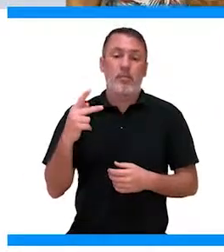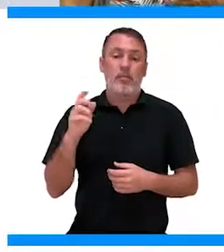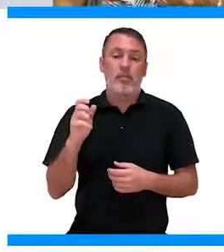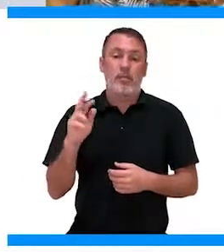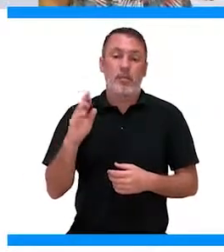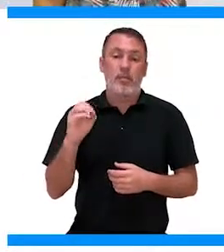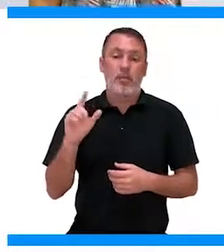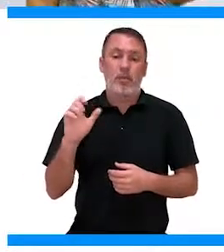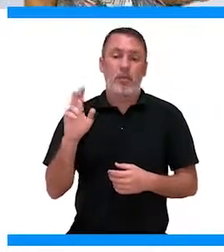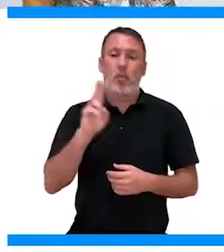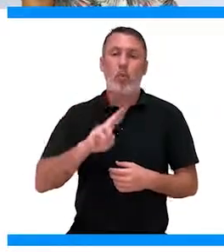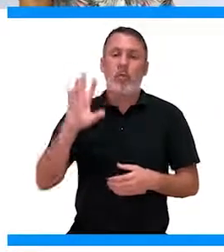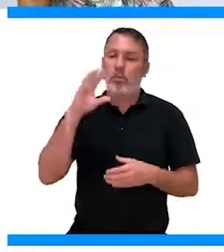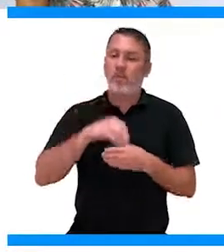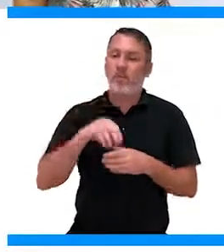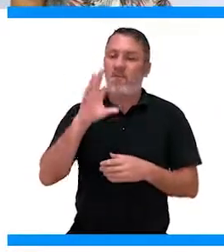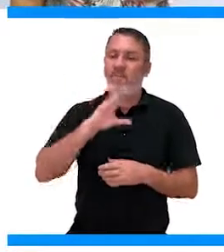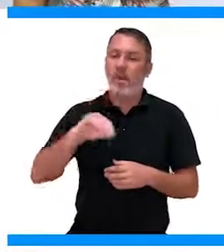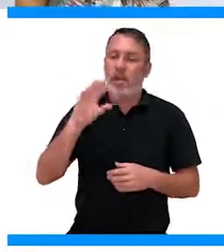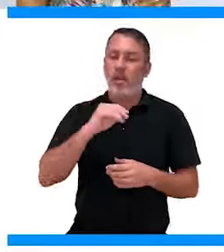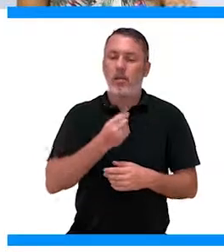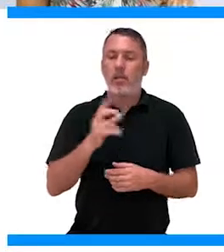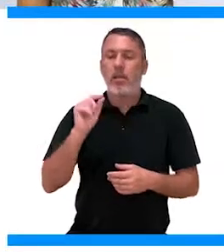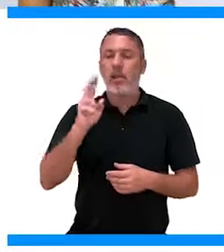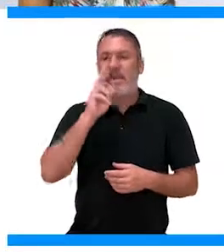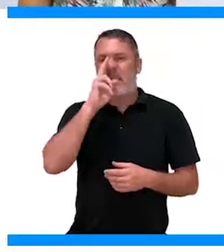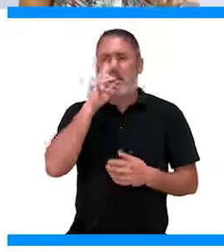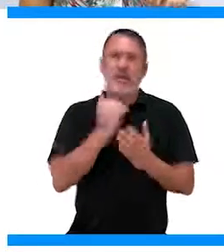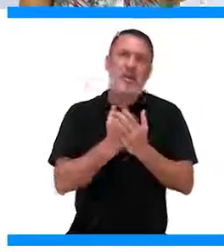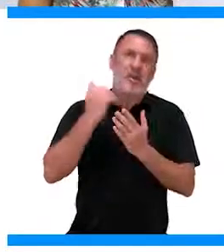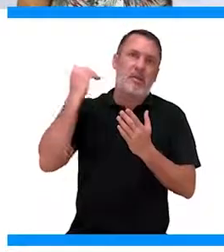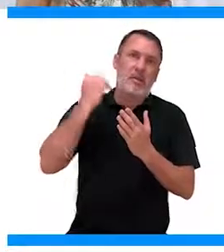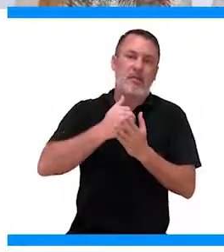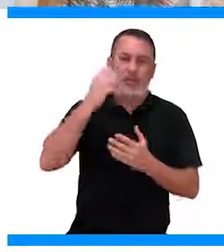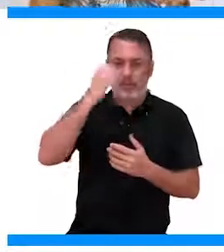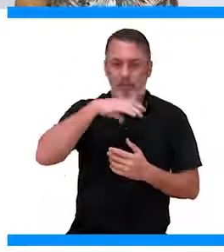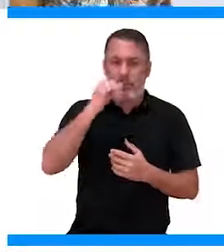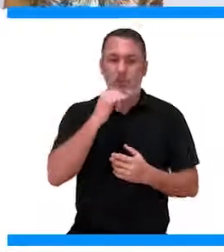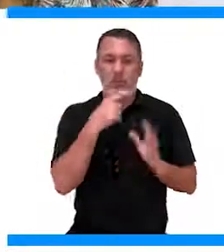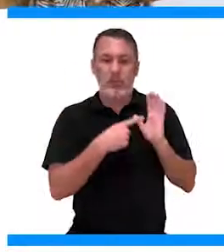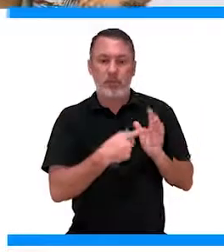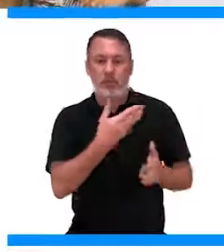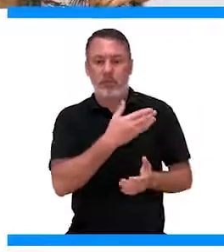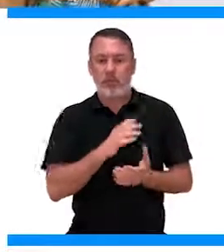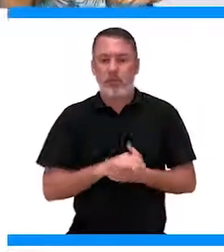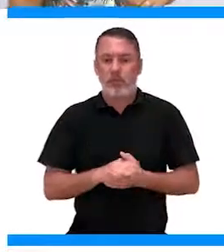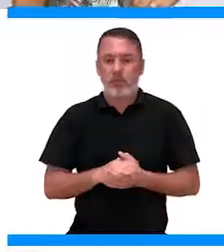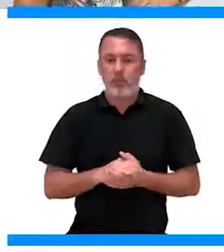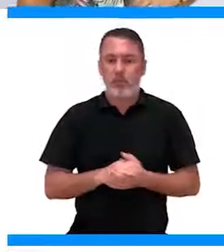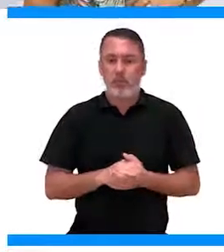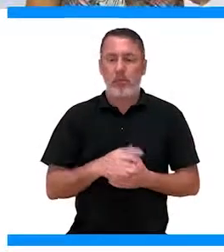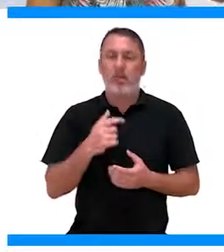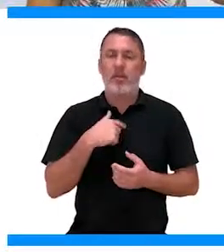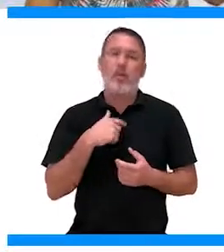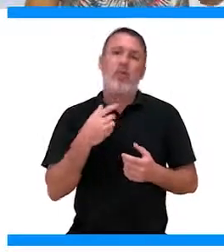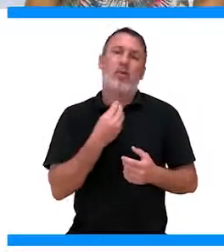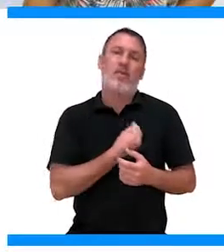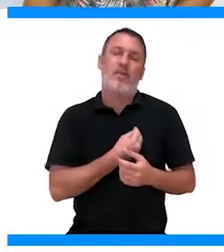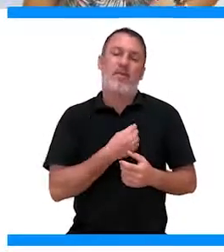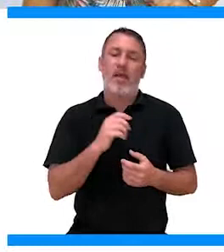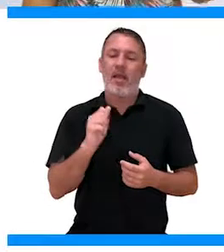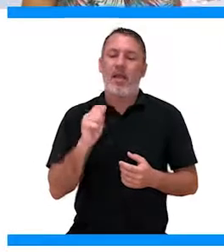que é uma que a gente usa muito na fala, né? Que é o exagero. Vamos ver um exemplo então de hipérbole. Tô